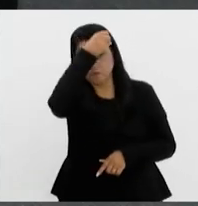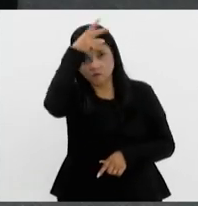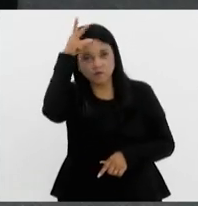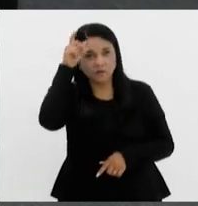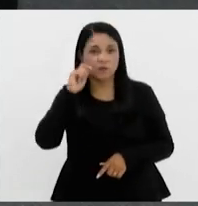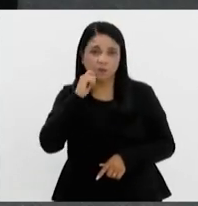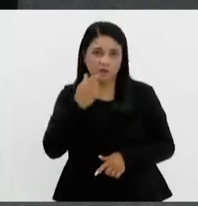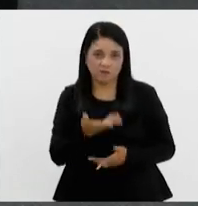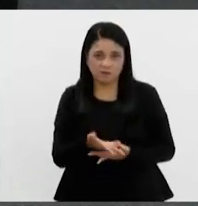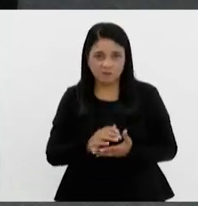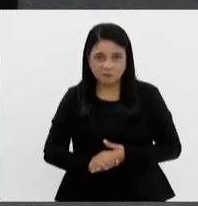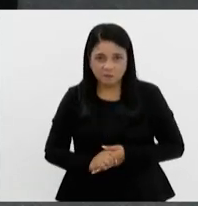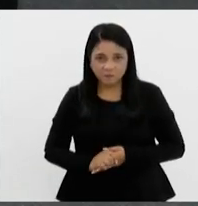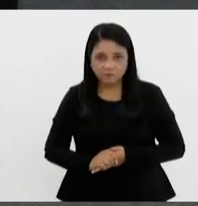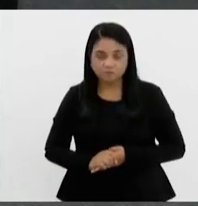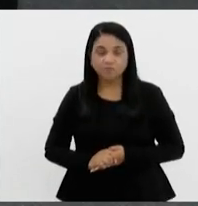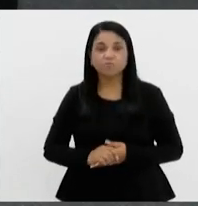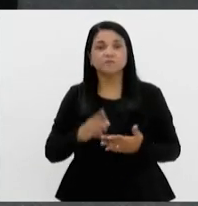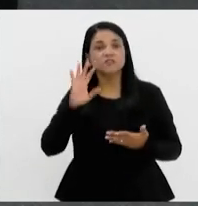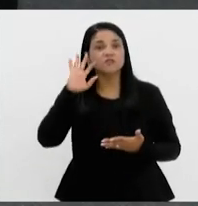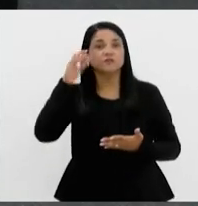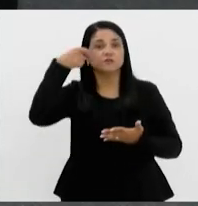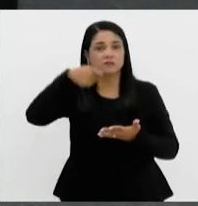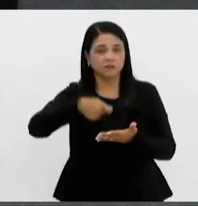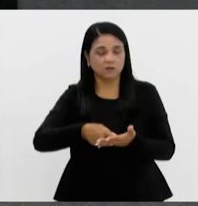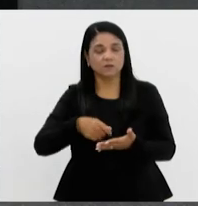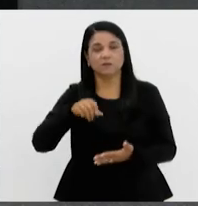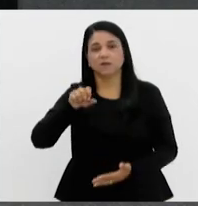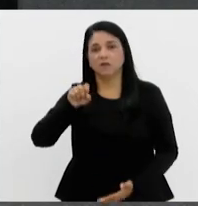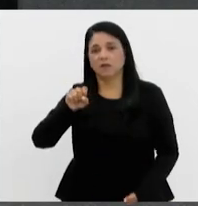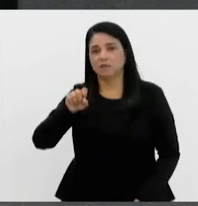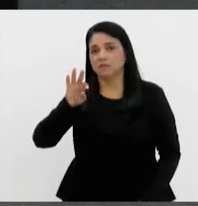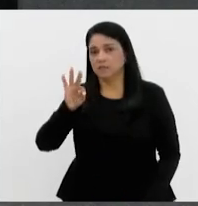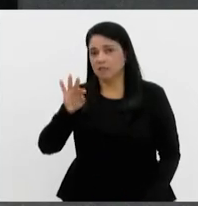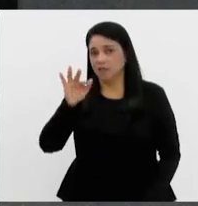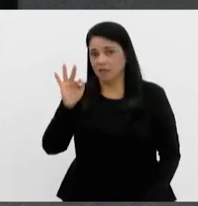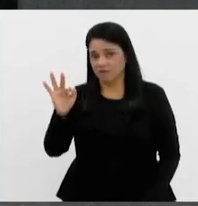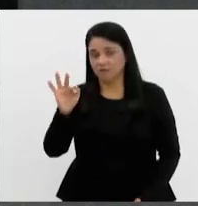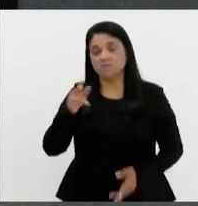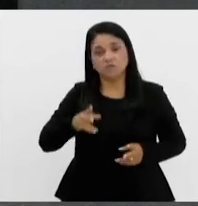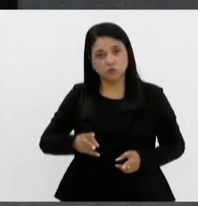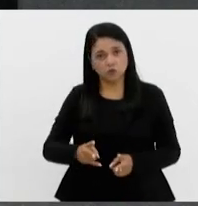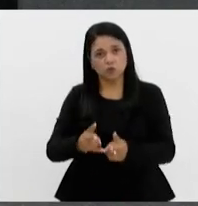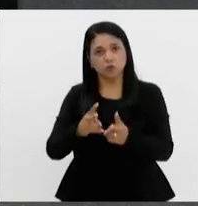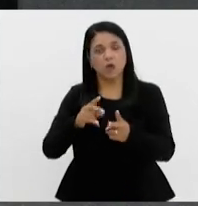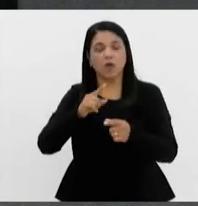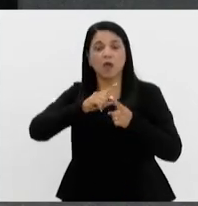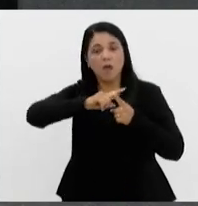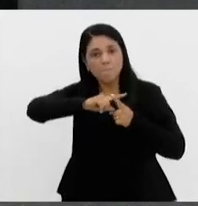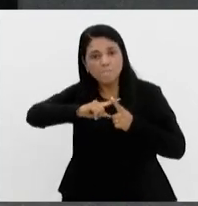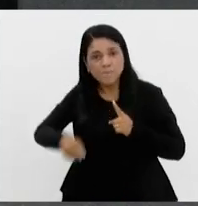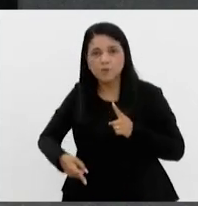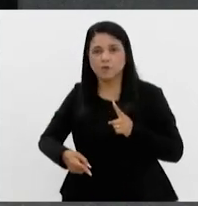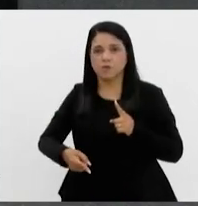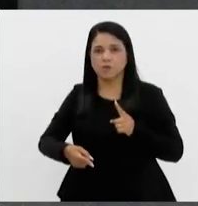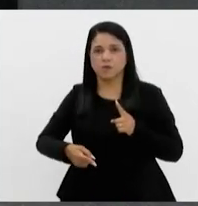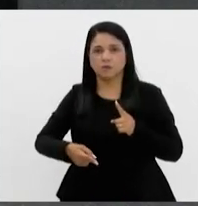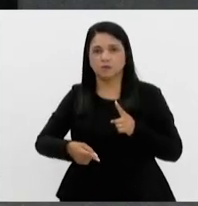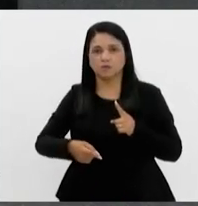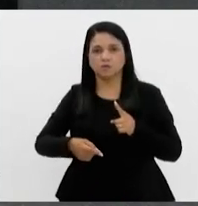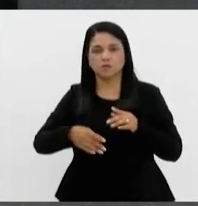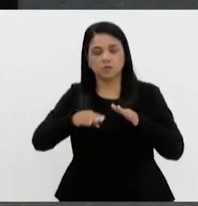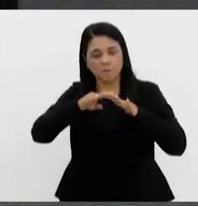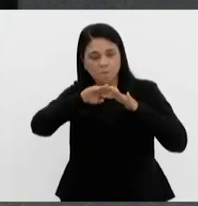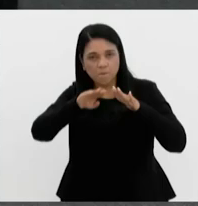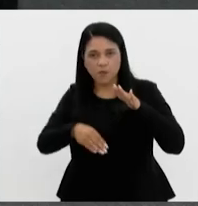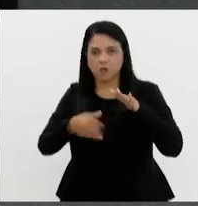nós tivemos a decisão do STF de manter a proibição de menores de